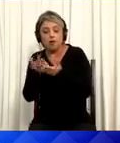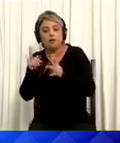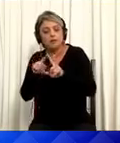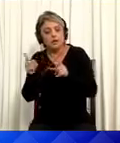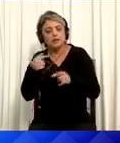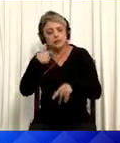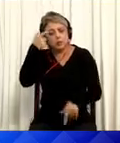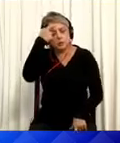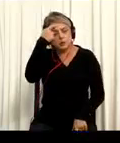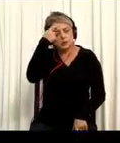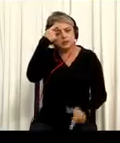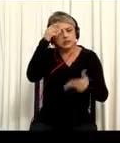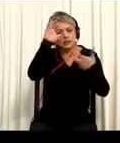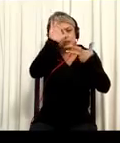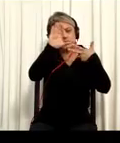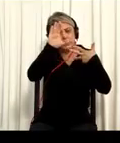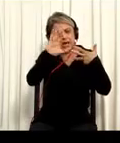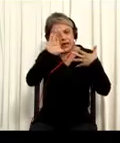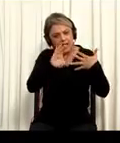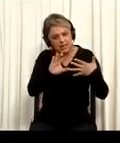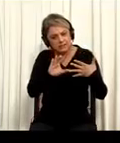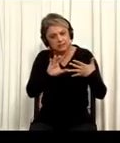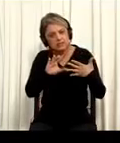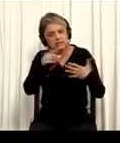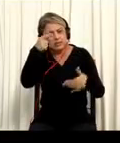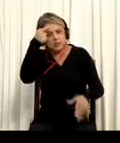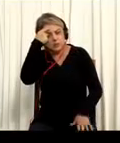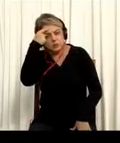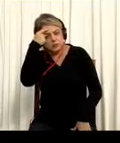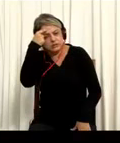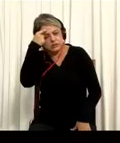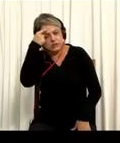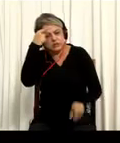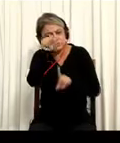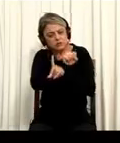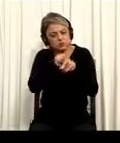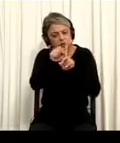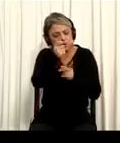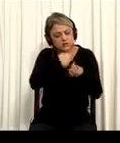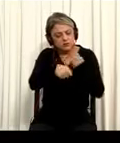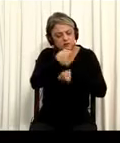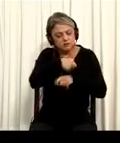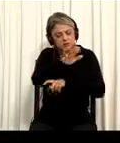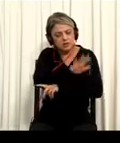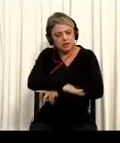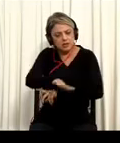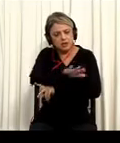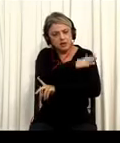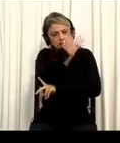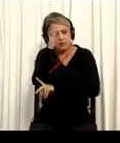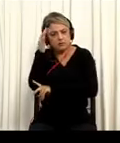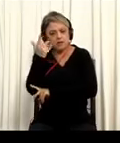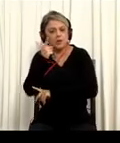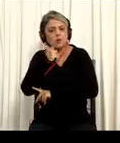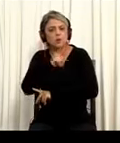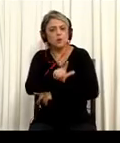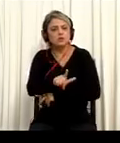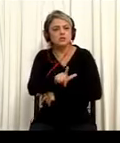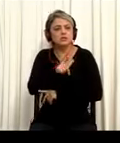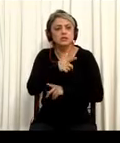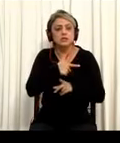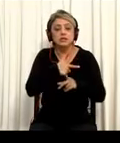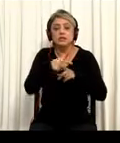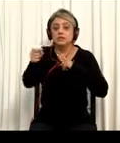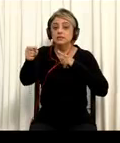essa consciência de classe, para trazer essa consciência socioeconômica, ambiental, para que a gente consiga sair